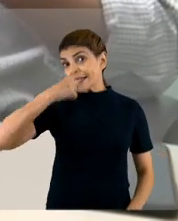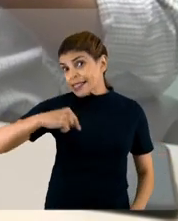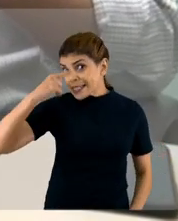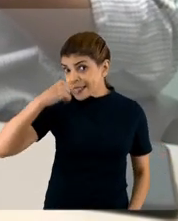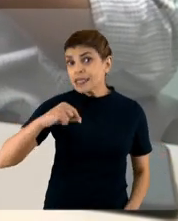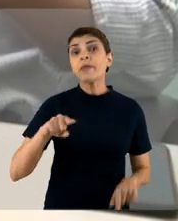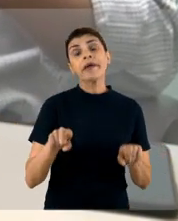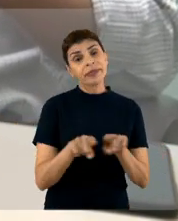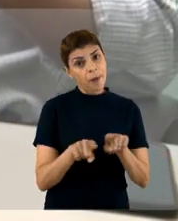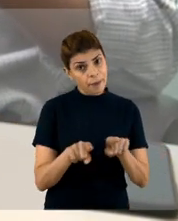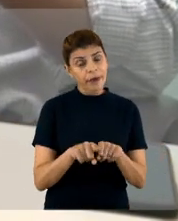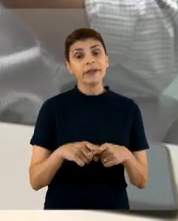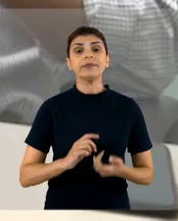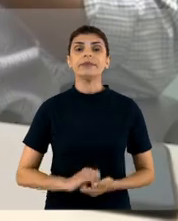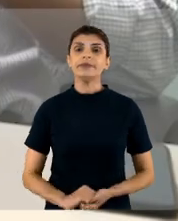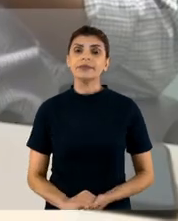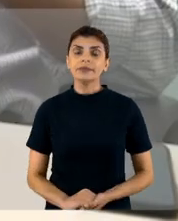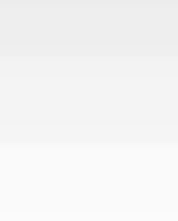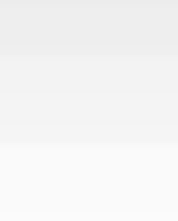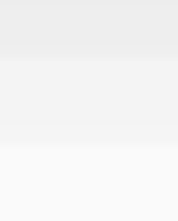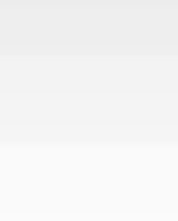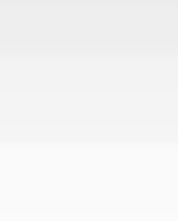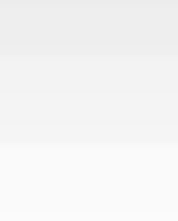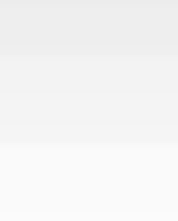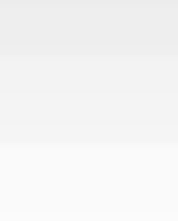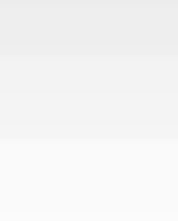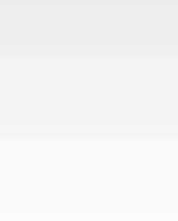doenças com gripe que vai chegar logo em